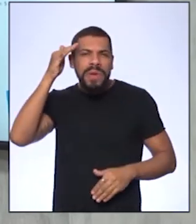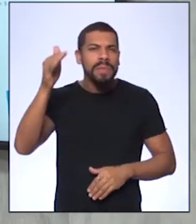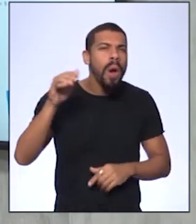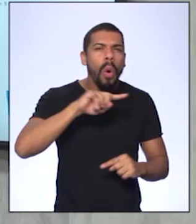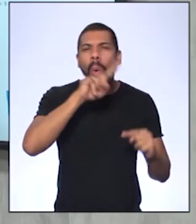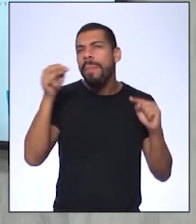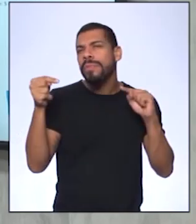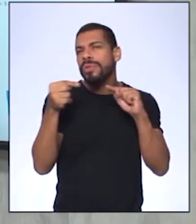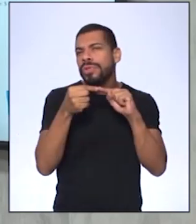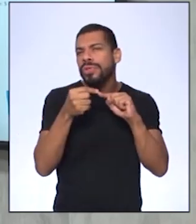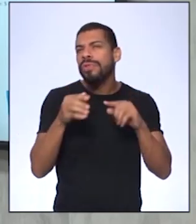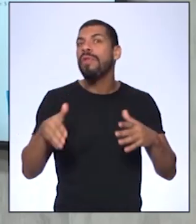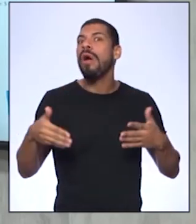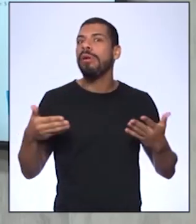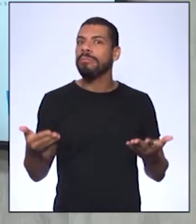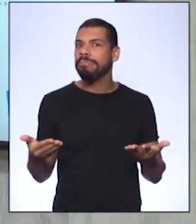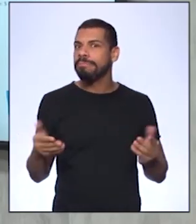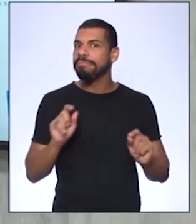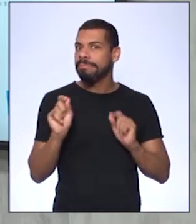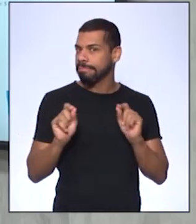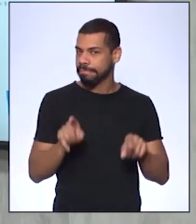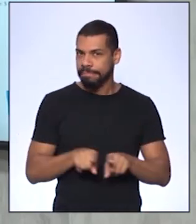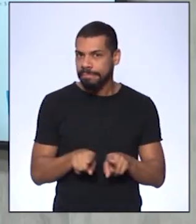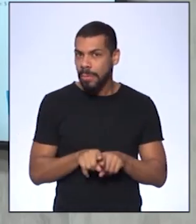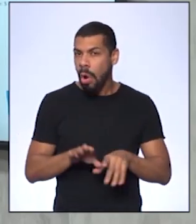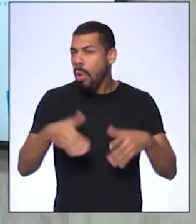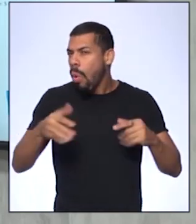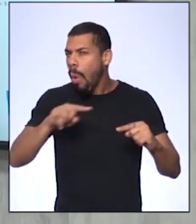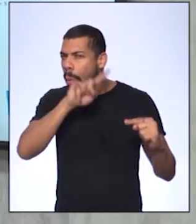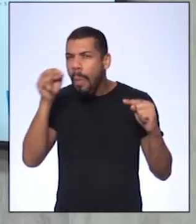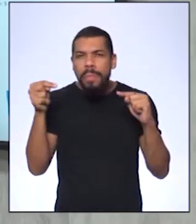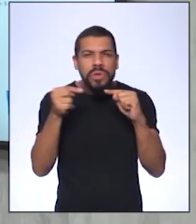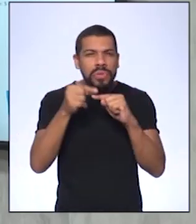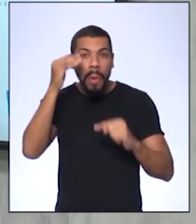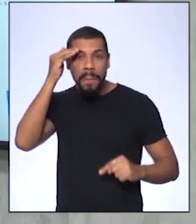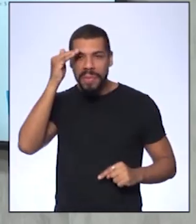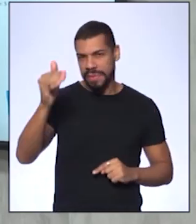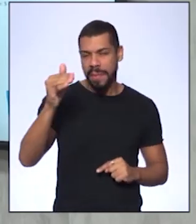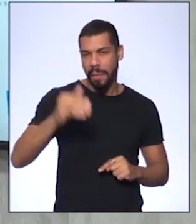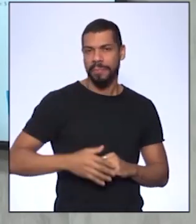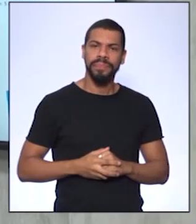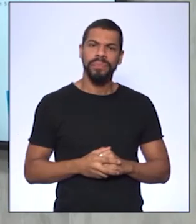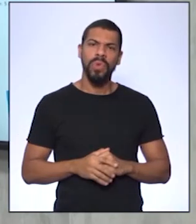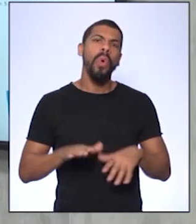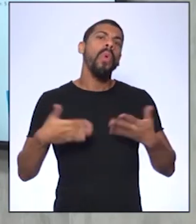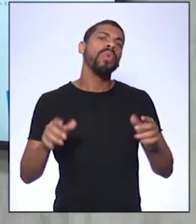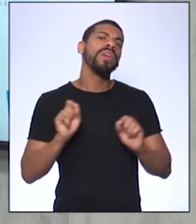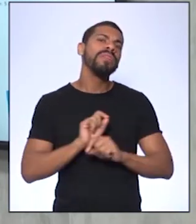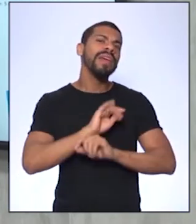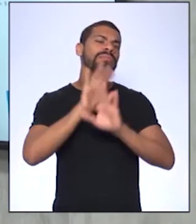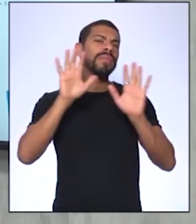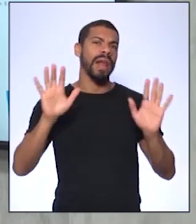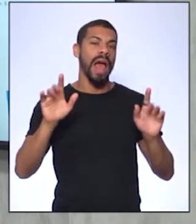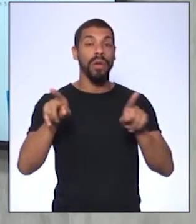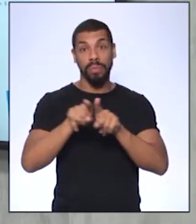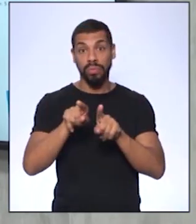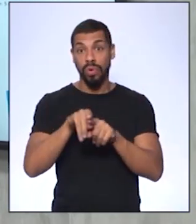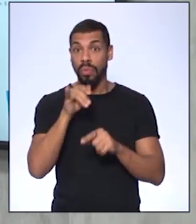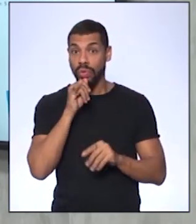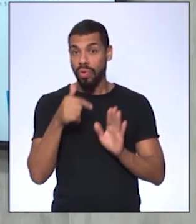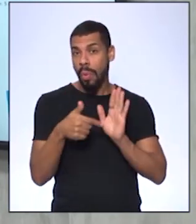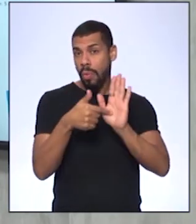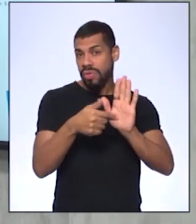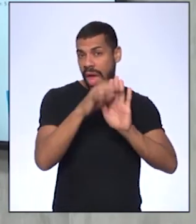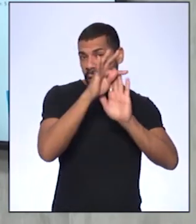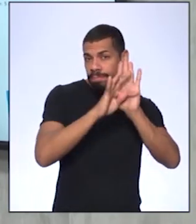texto. Predominar é isso, é aquilo que se estabelece como objetivo principal. Se eu penso nisso, o que é que fica claro? Esse cara quis